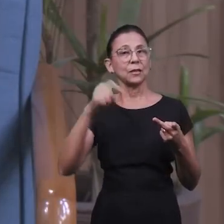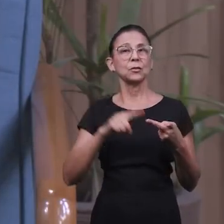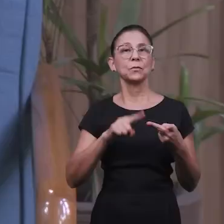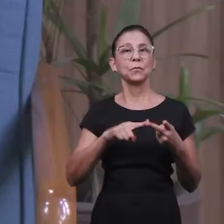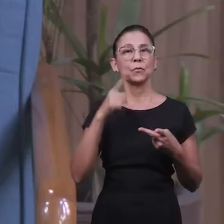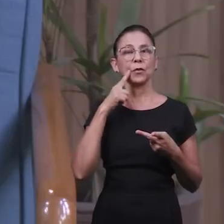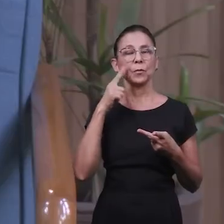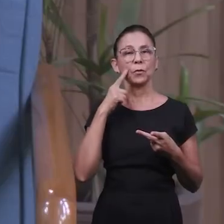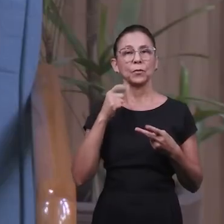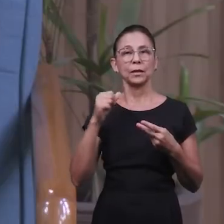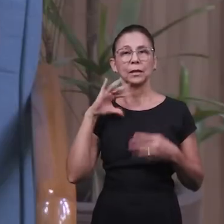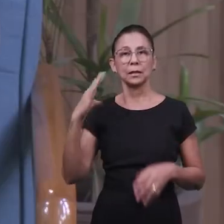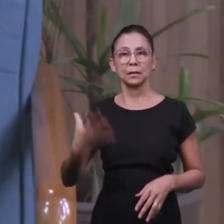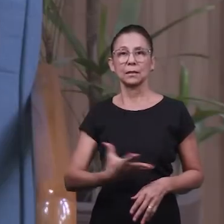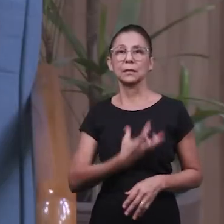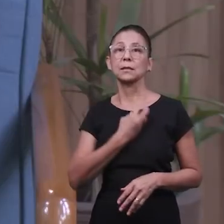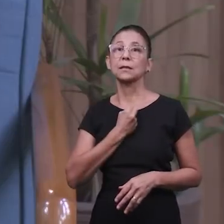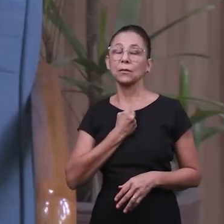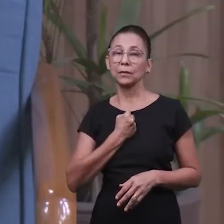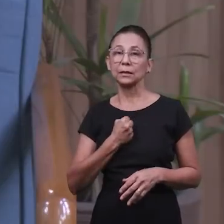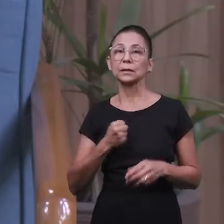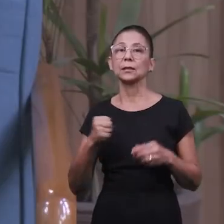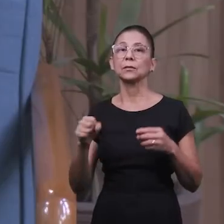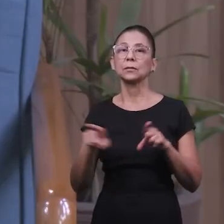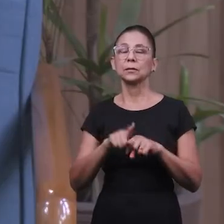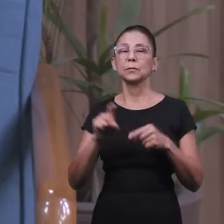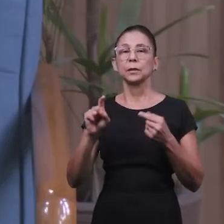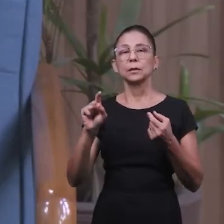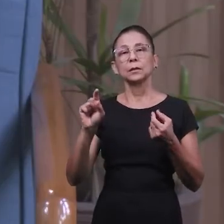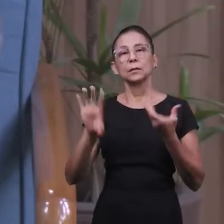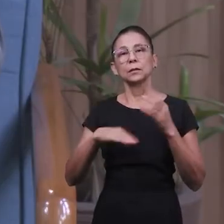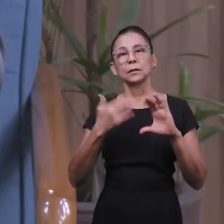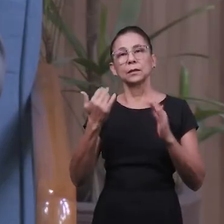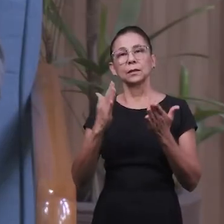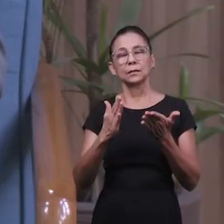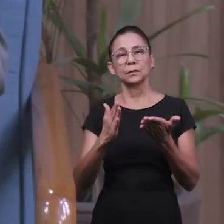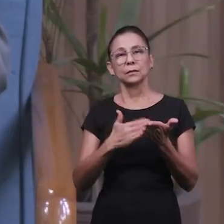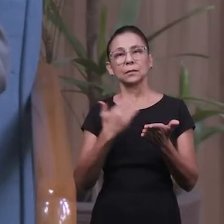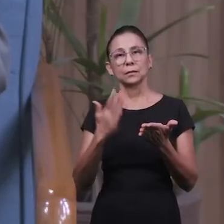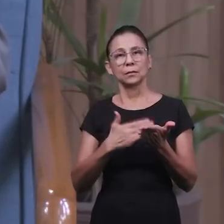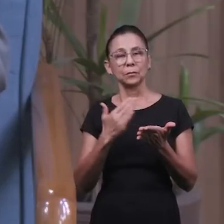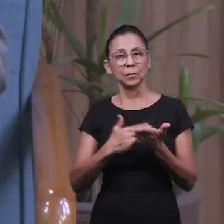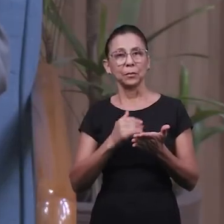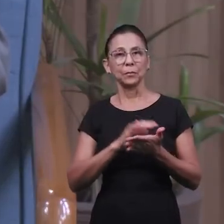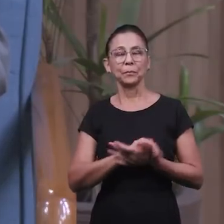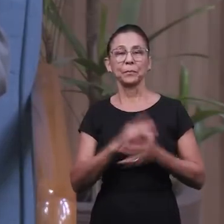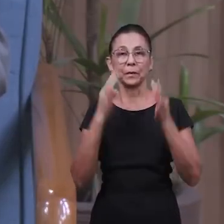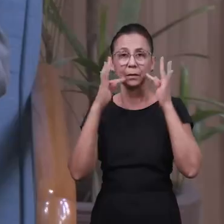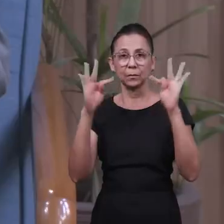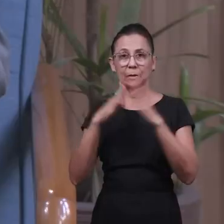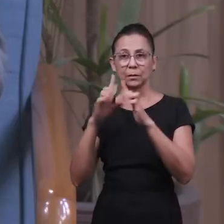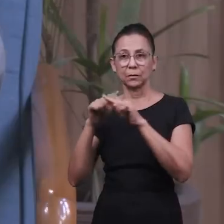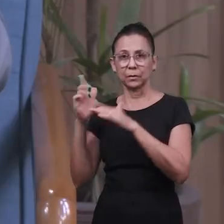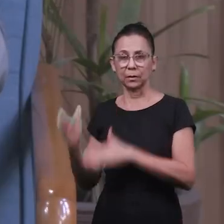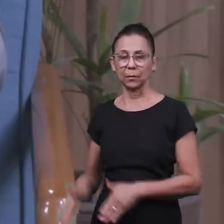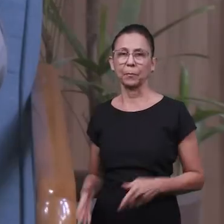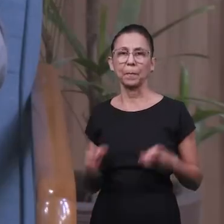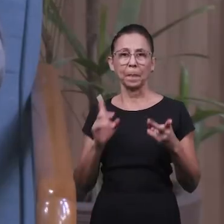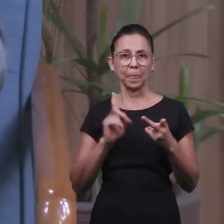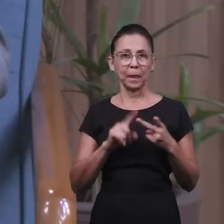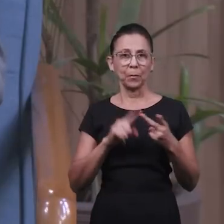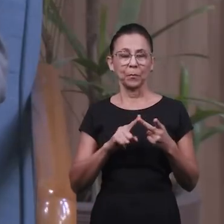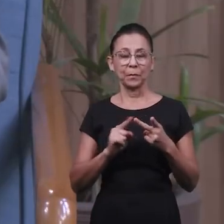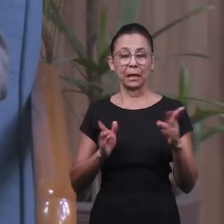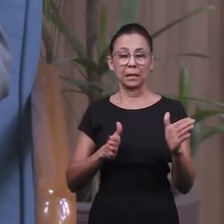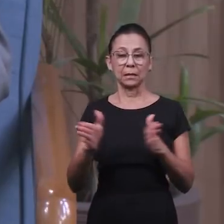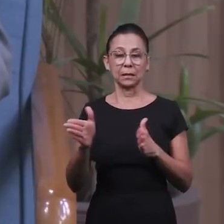de Cantares de Salomão, a salvação nesta última hora e o grande testemunho dado pela igreja fiel. Logo após, no